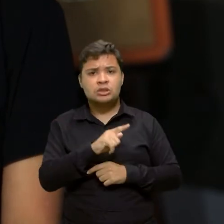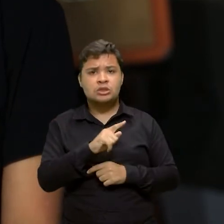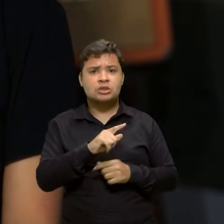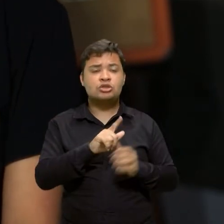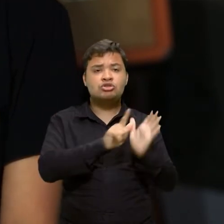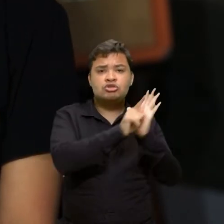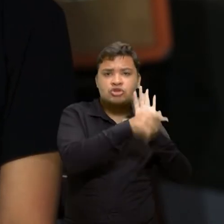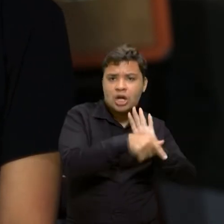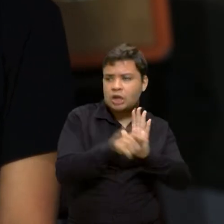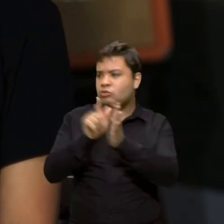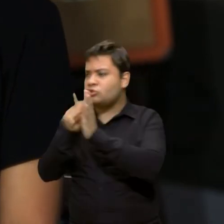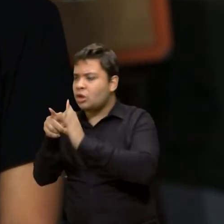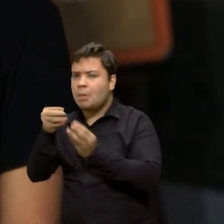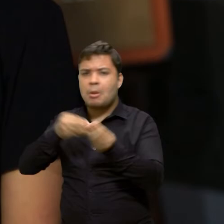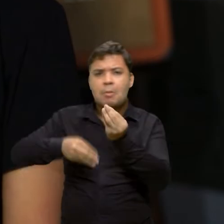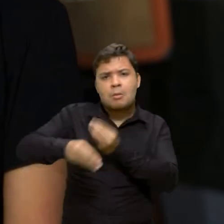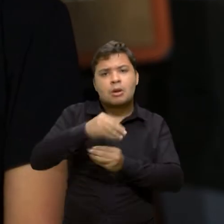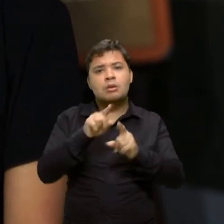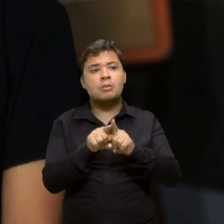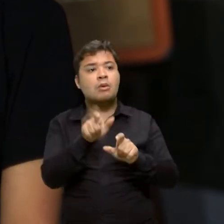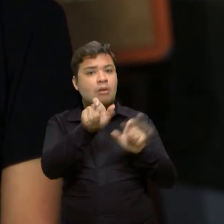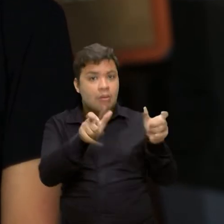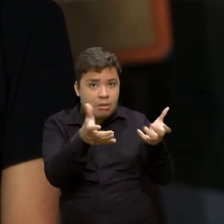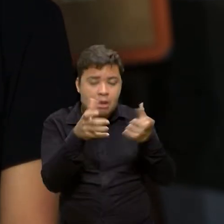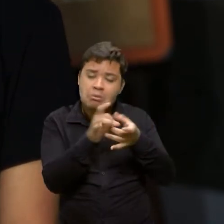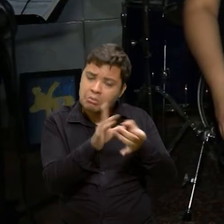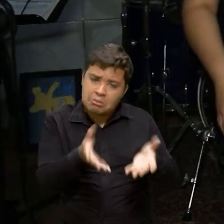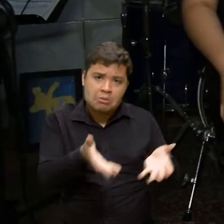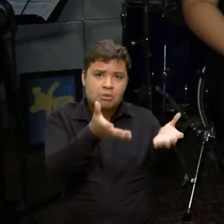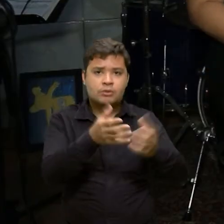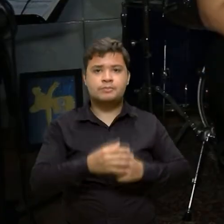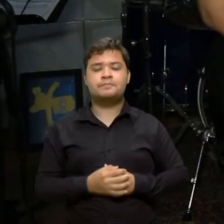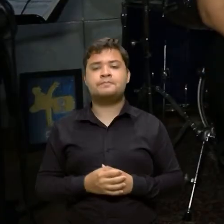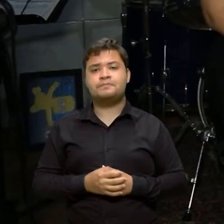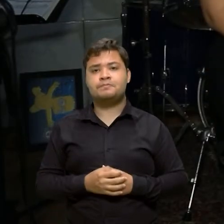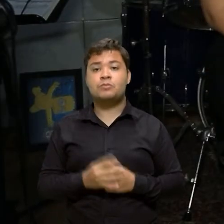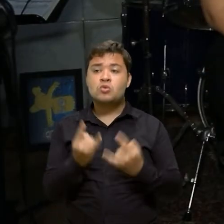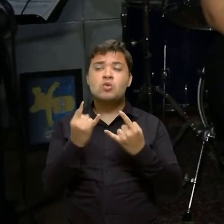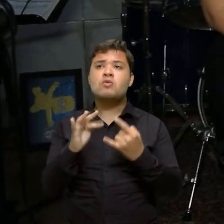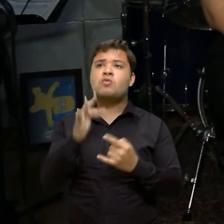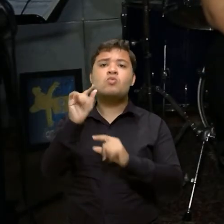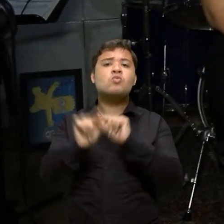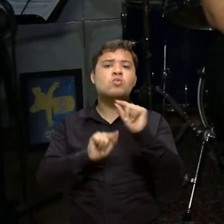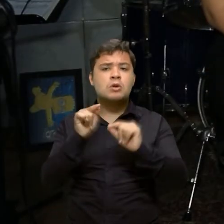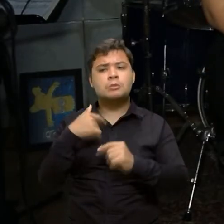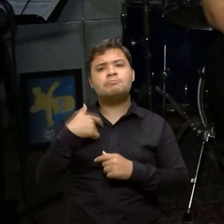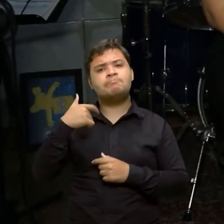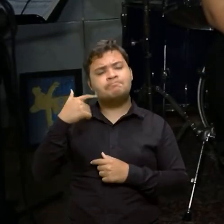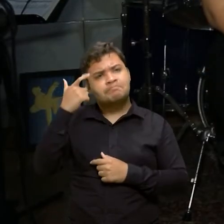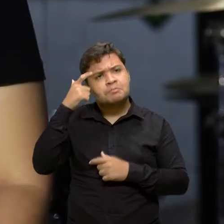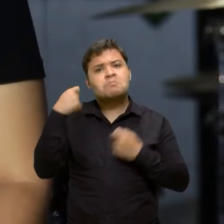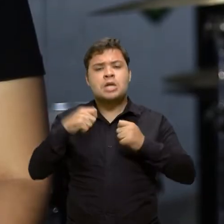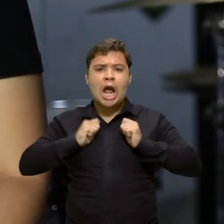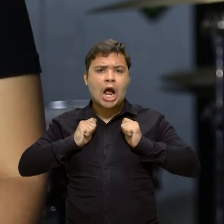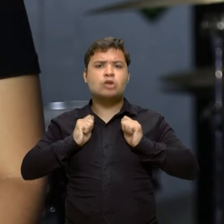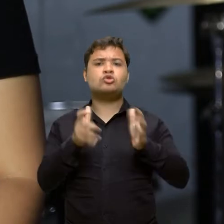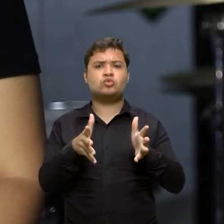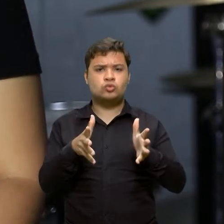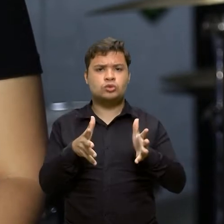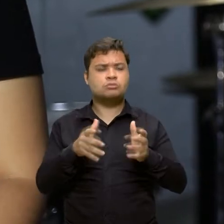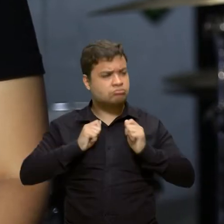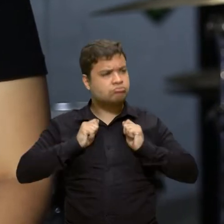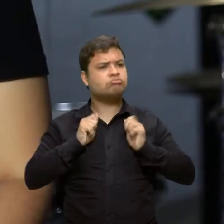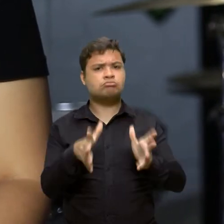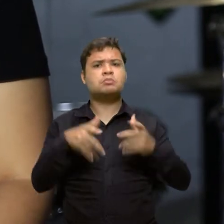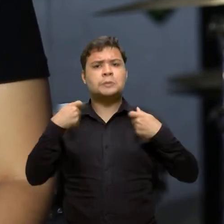misturando gêneros e tudo mais, mas dando abertura para quem quiser fazer. O que eu espero do rock do futuro, que eu tenho certeza, é a atitude, né?